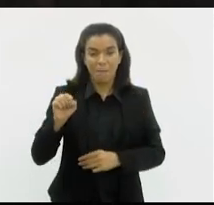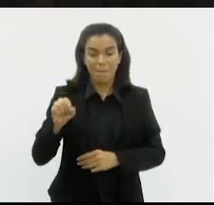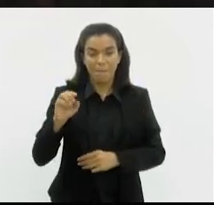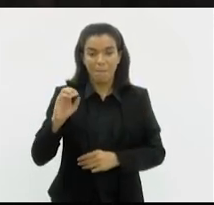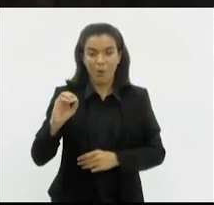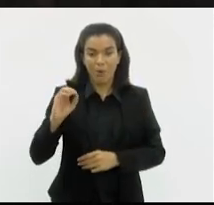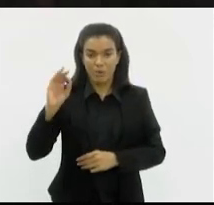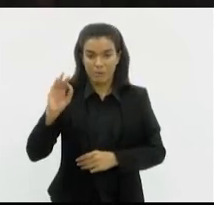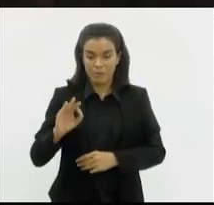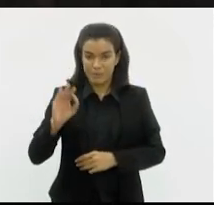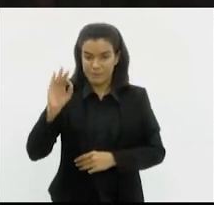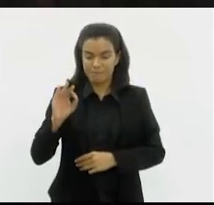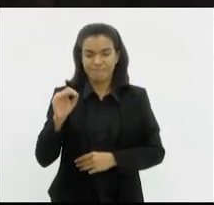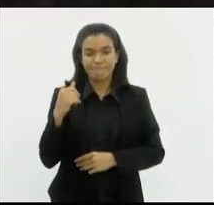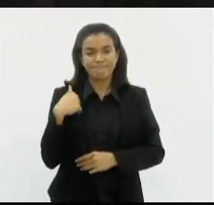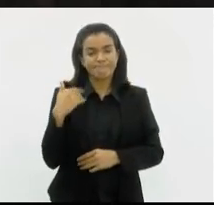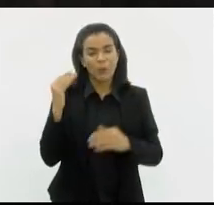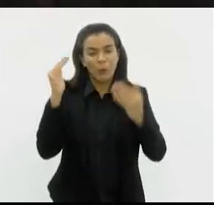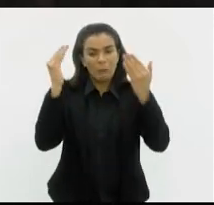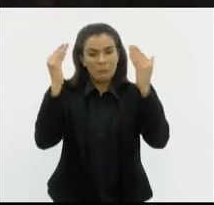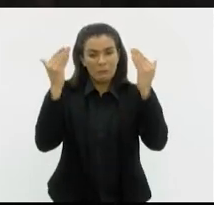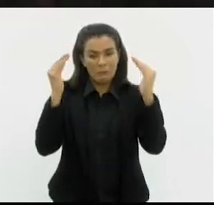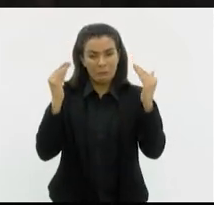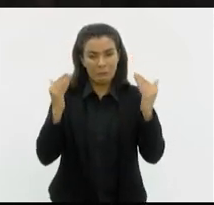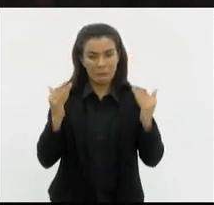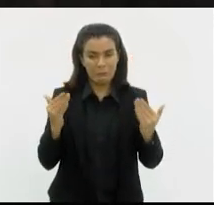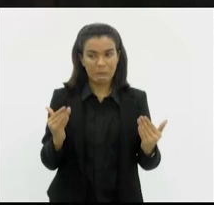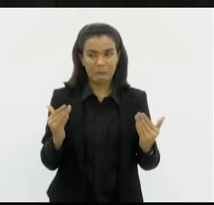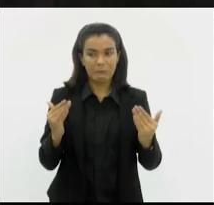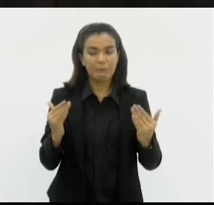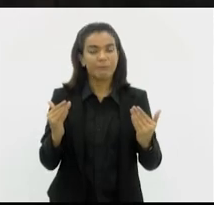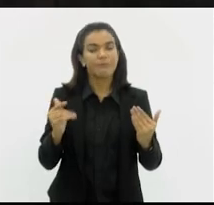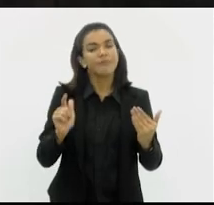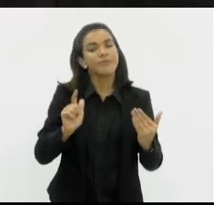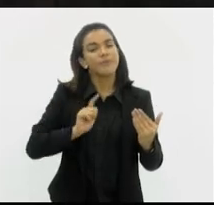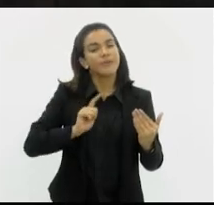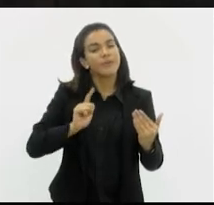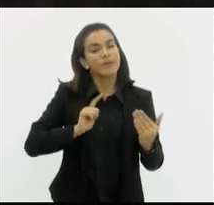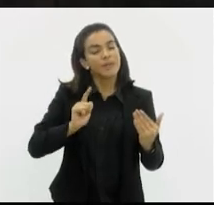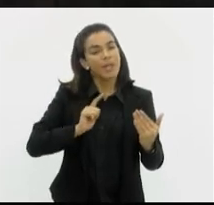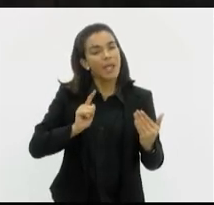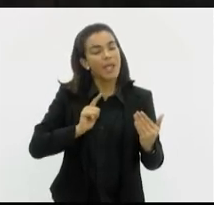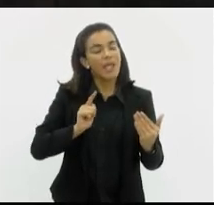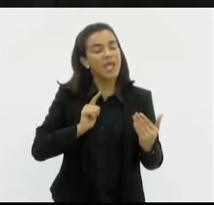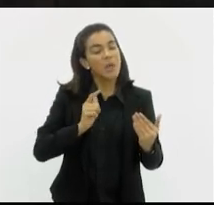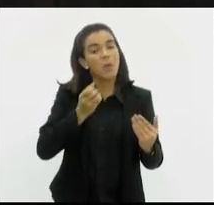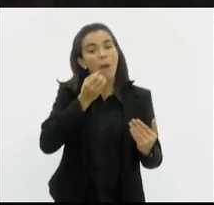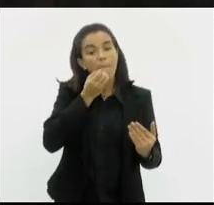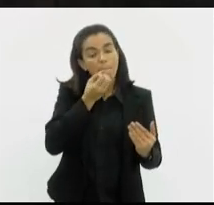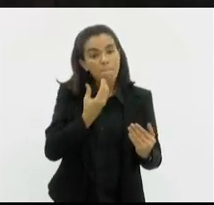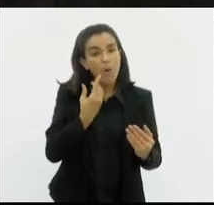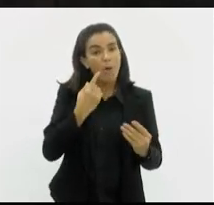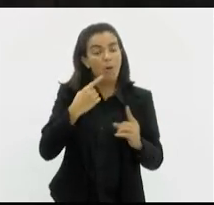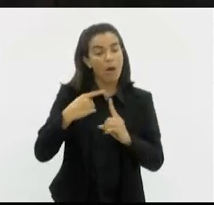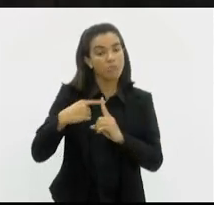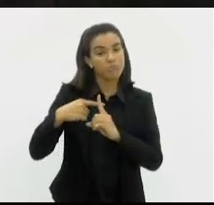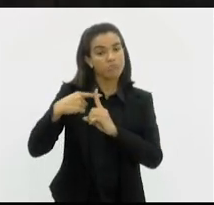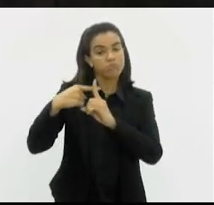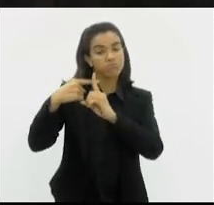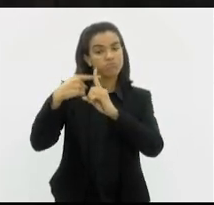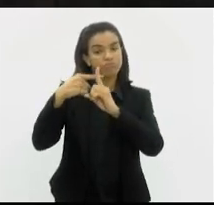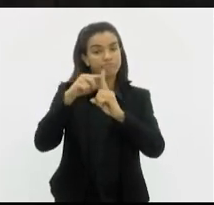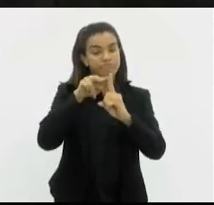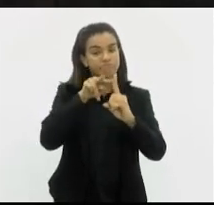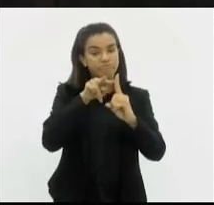Estou fazendo essa análise para dizer que há uma boa perspectiva